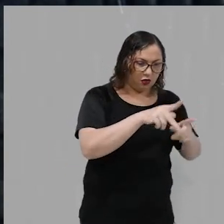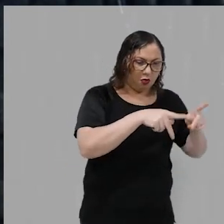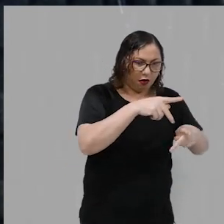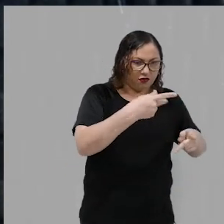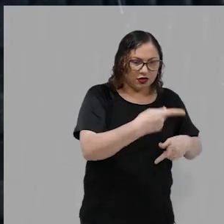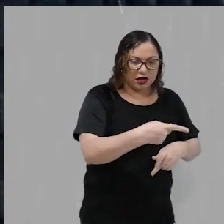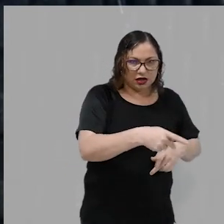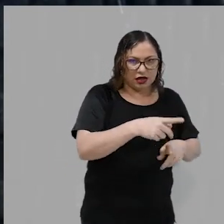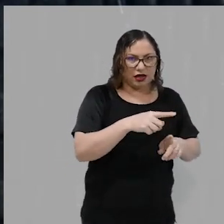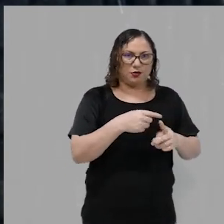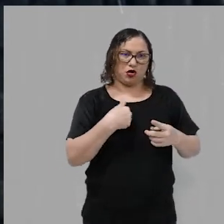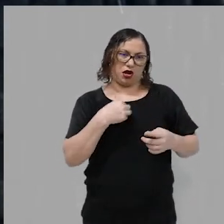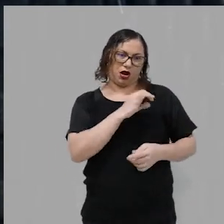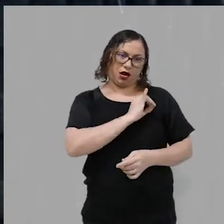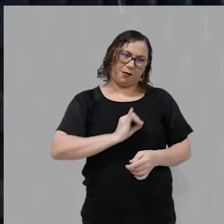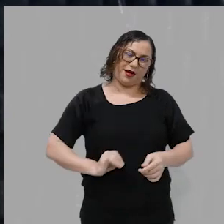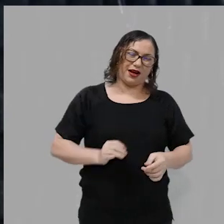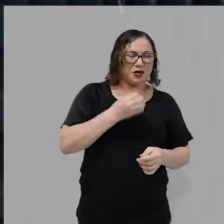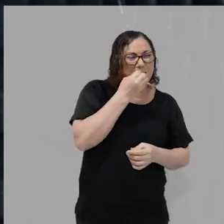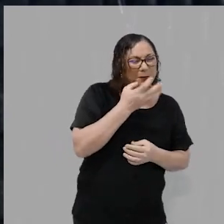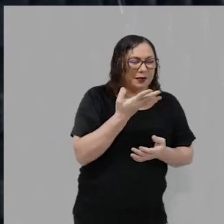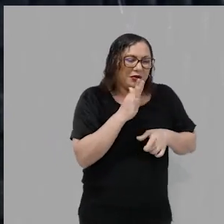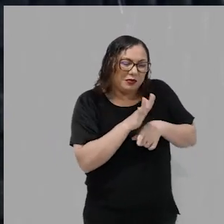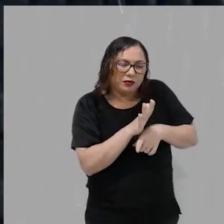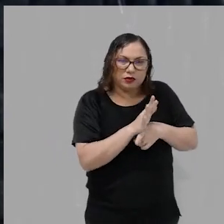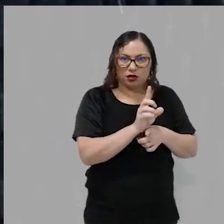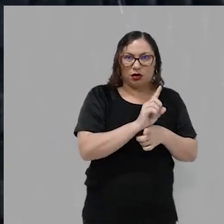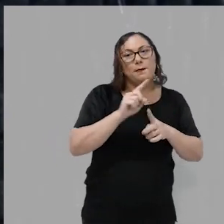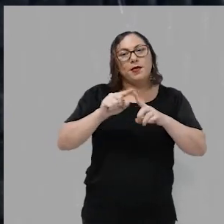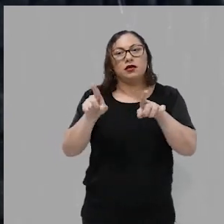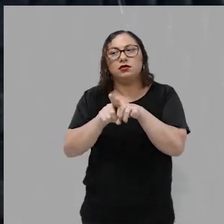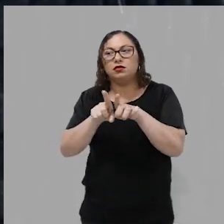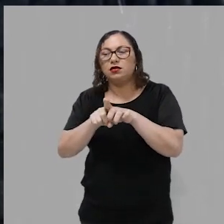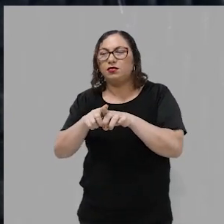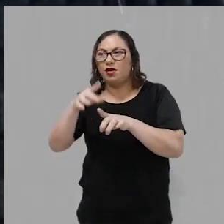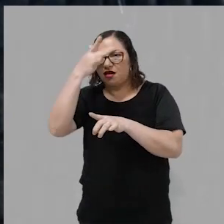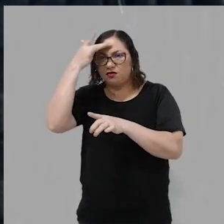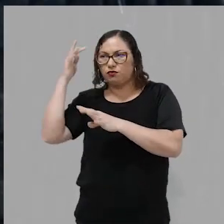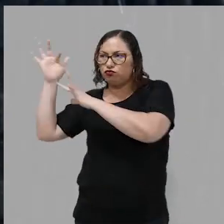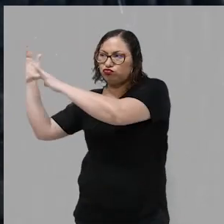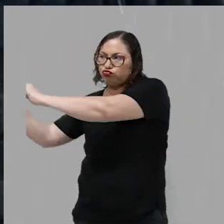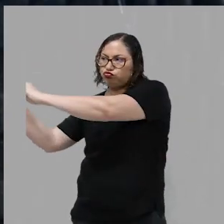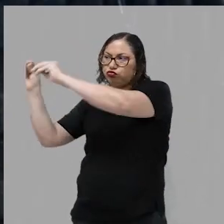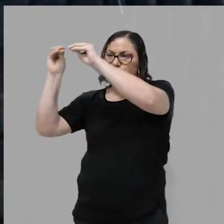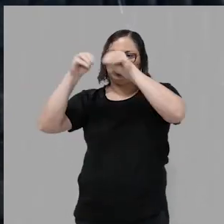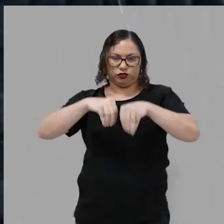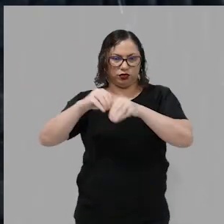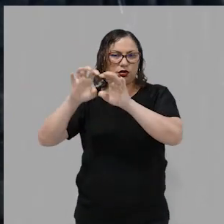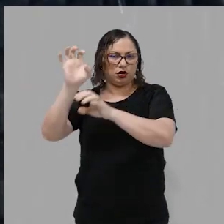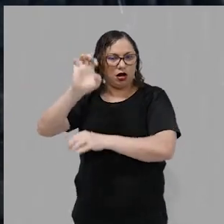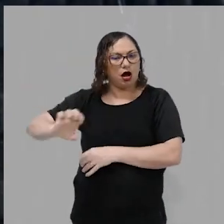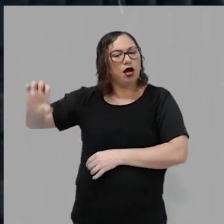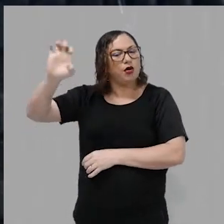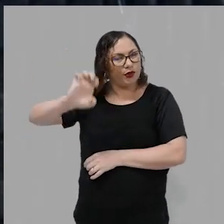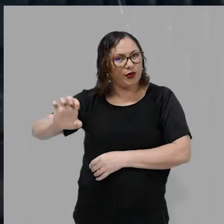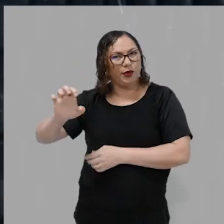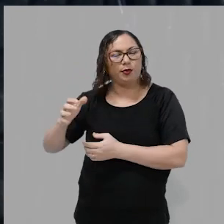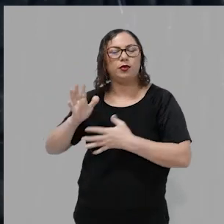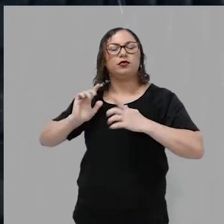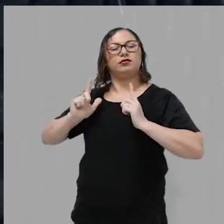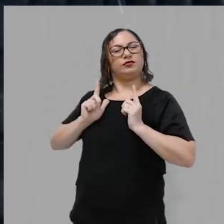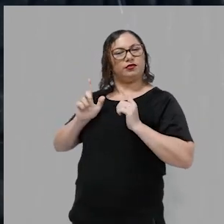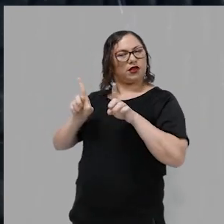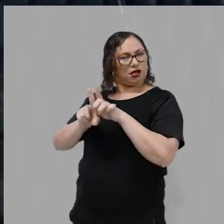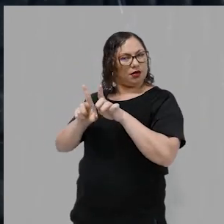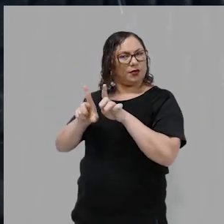imperador, mas também dar conforto a todo mundo que veio da Europa. Vocês estão entendendo as comparações? Então, a gente cresceu, a